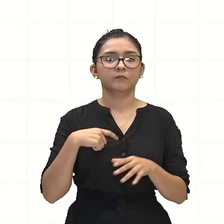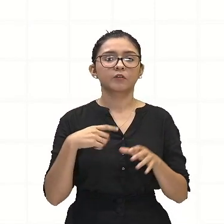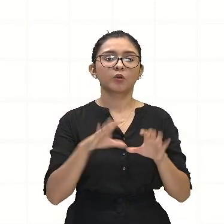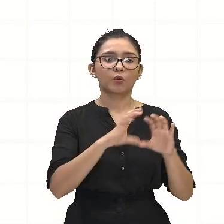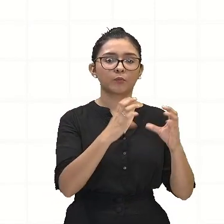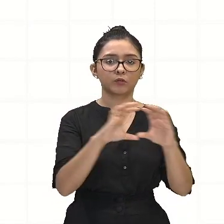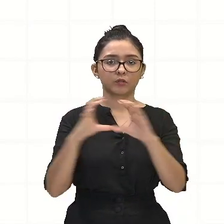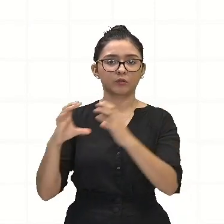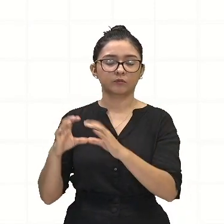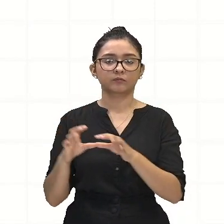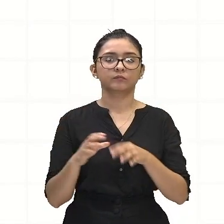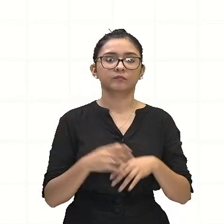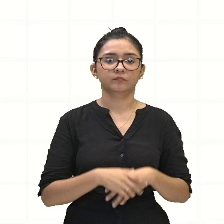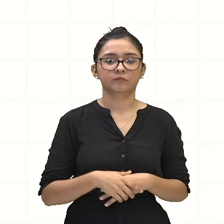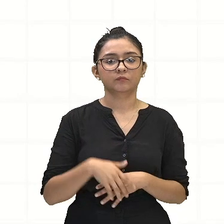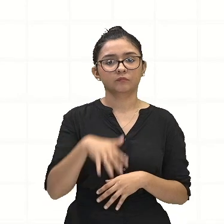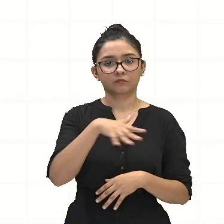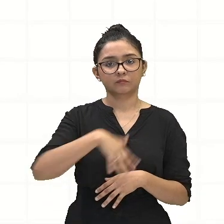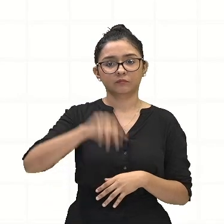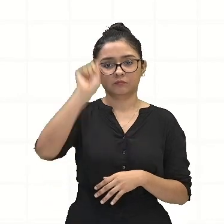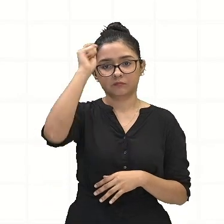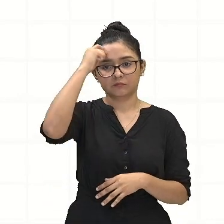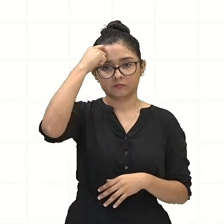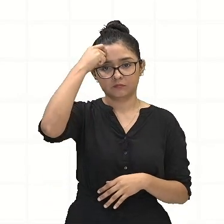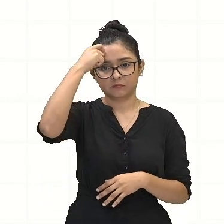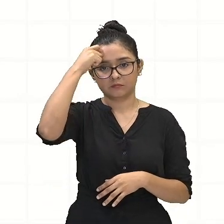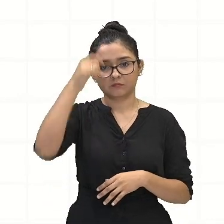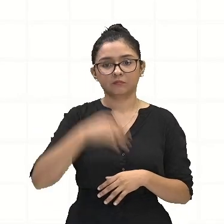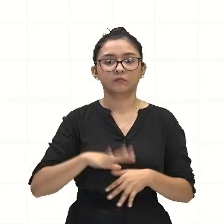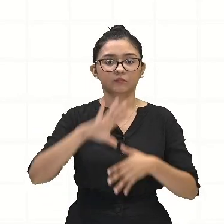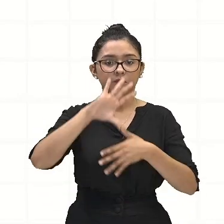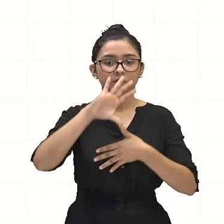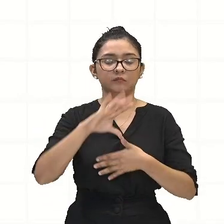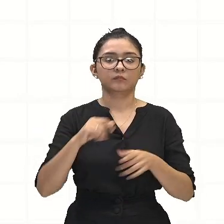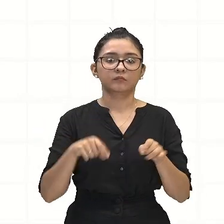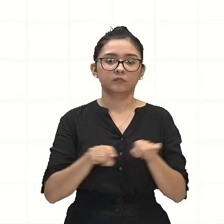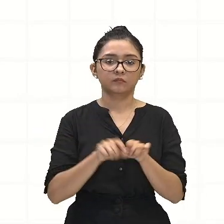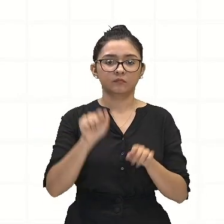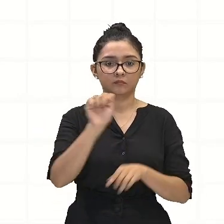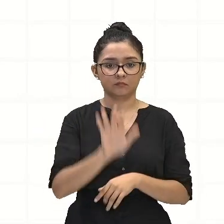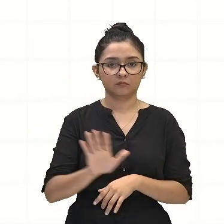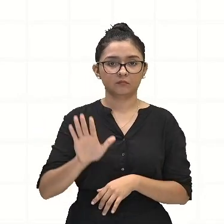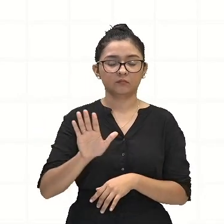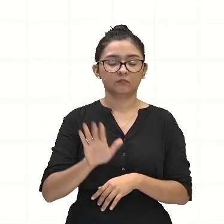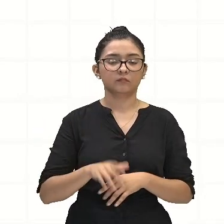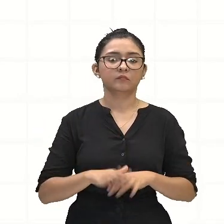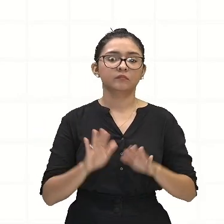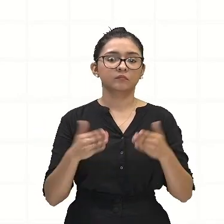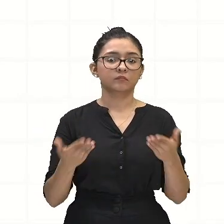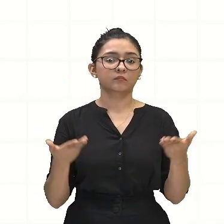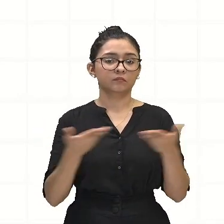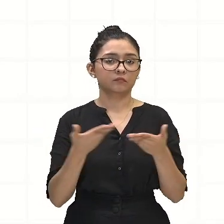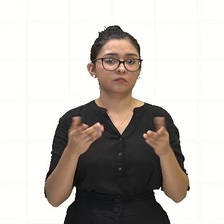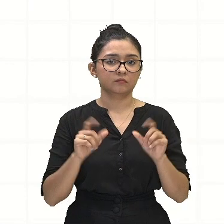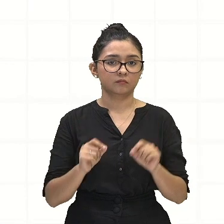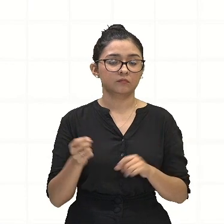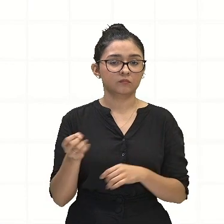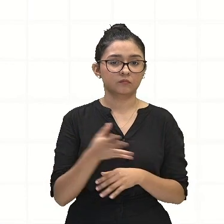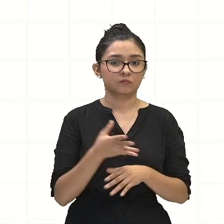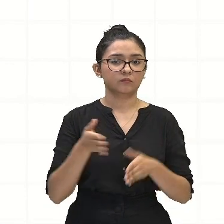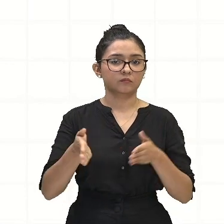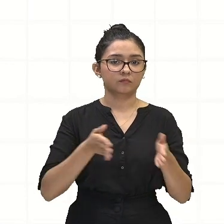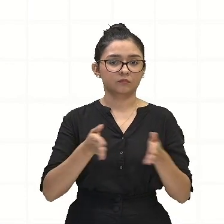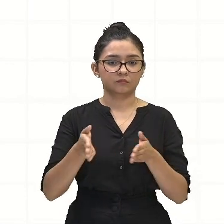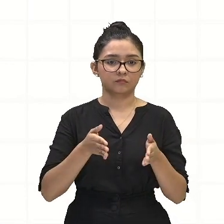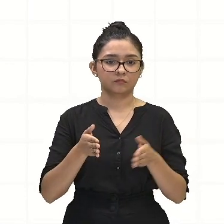comunidades localizadas na África, América e Ásia. E aqui a gente já entra num novo período, que